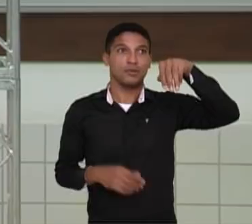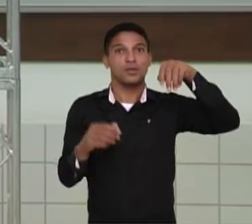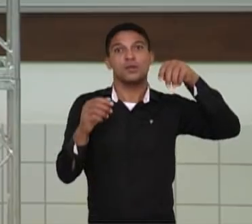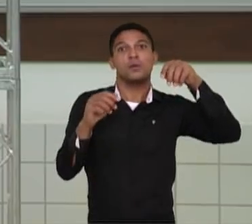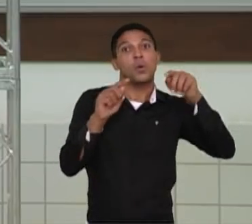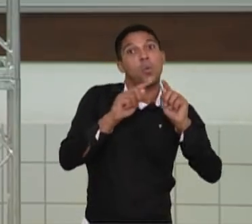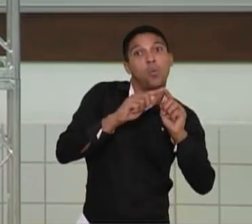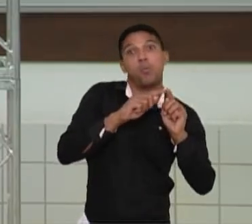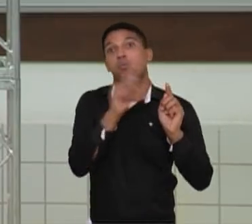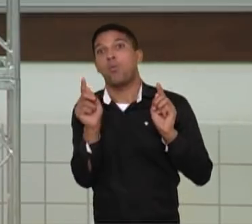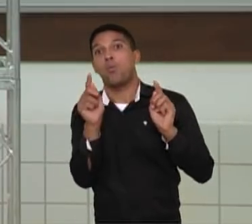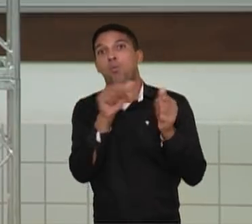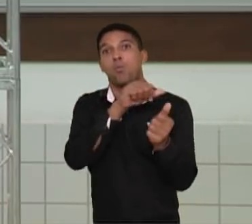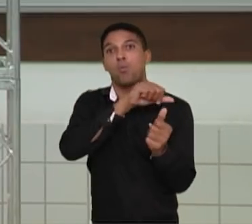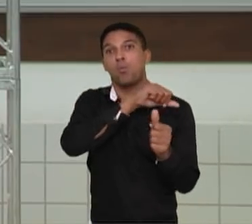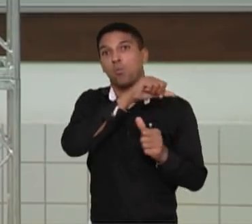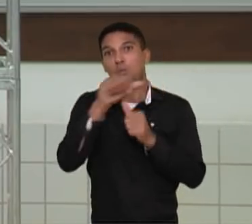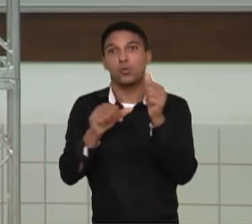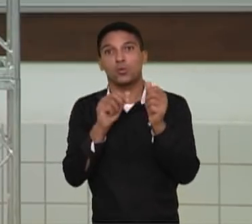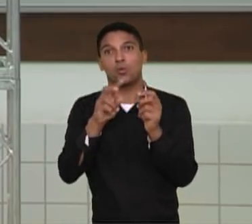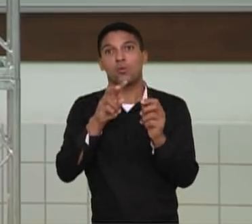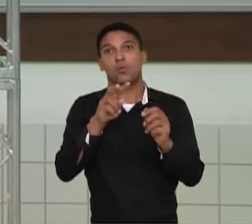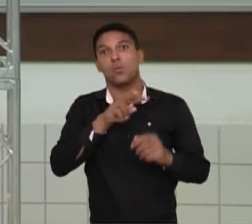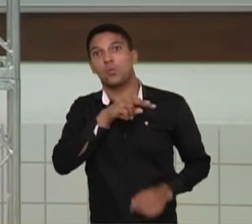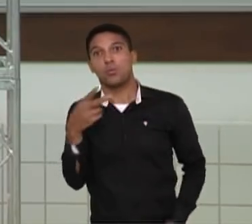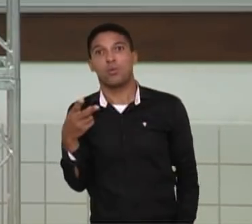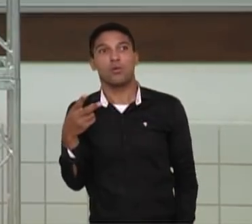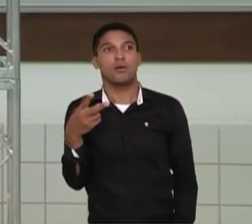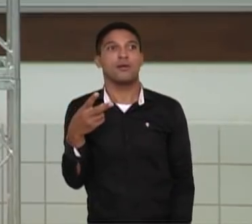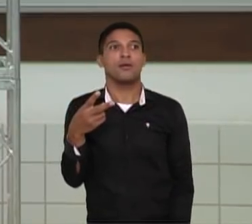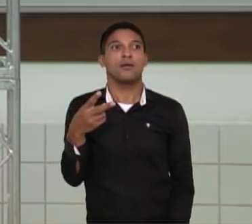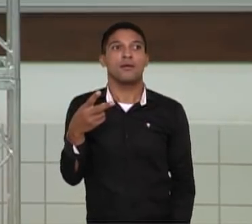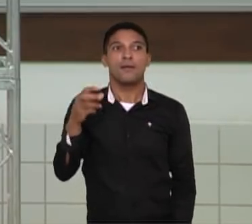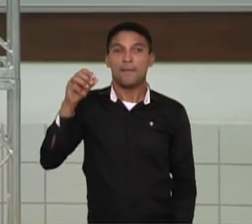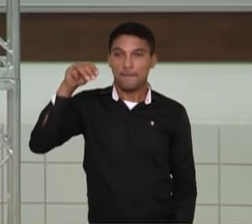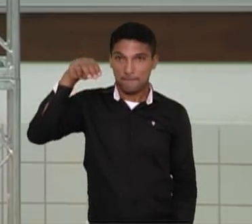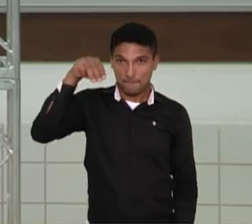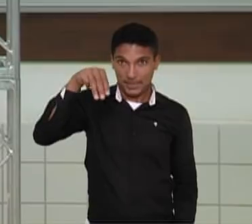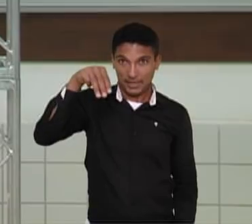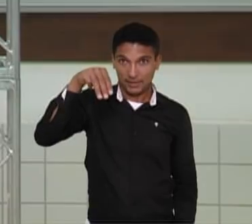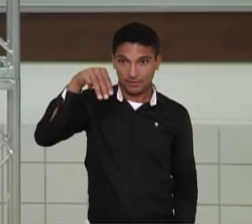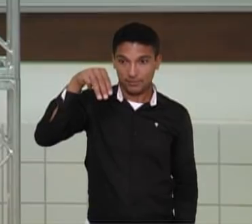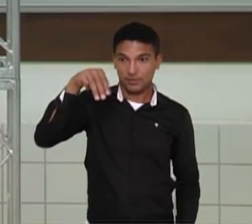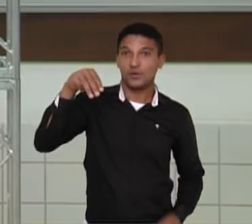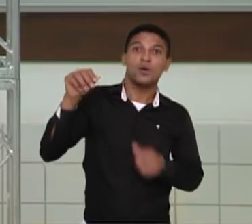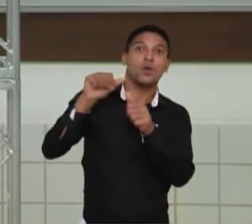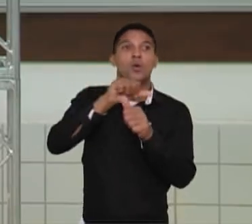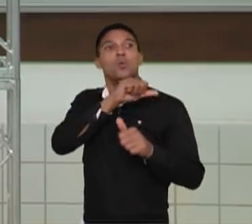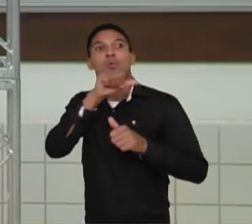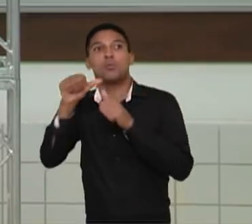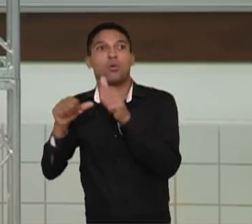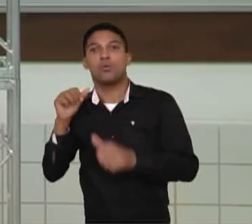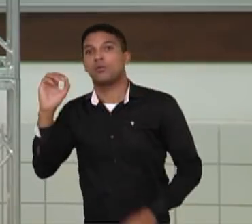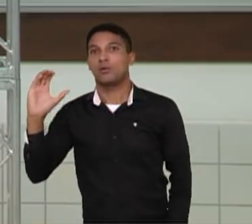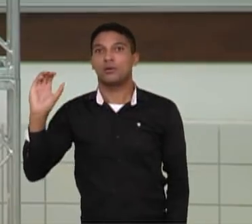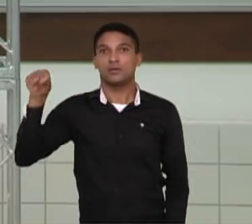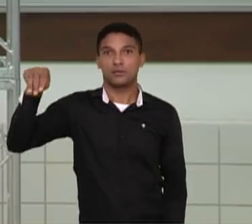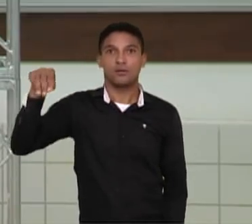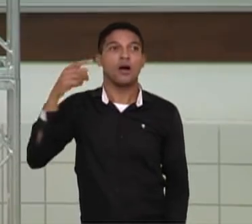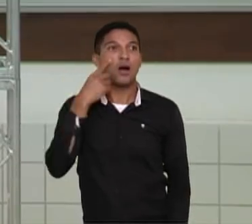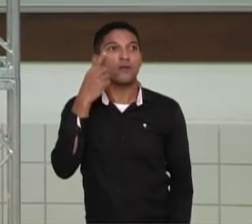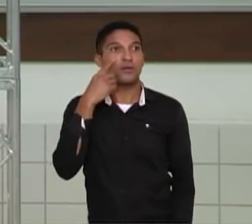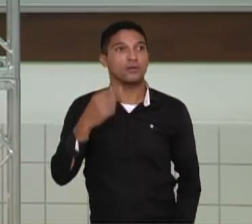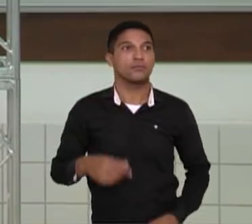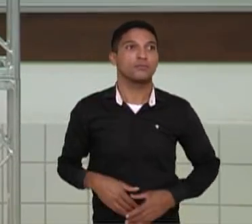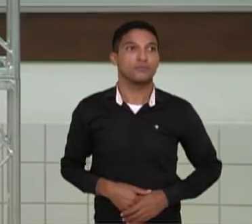para metro e depois eu trabalho na conversão para centímetro. De quilômetro para metro, eu